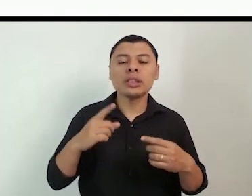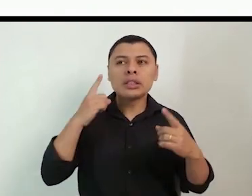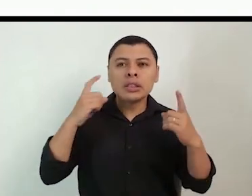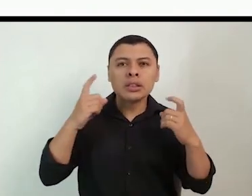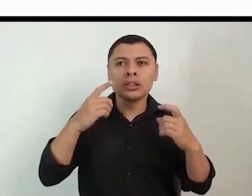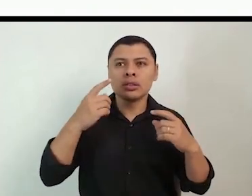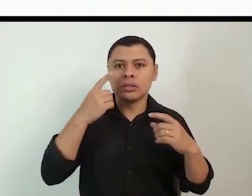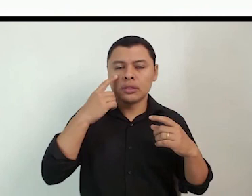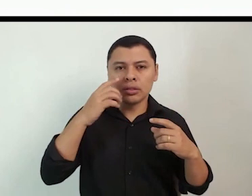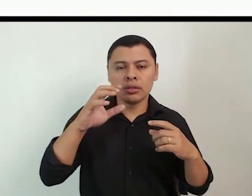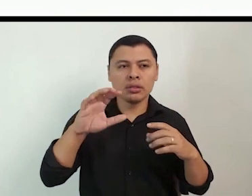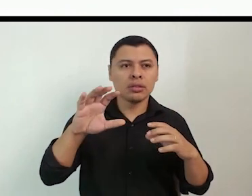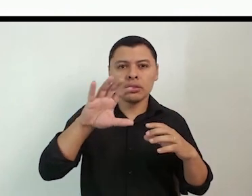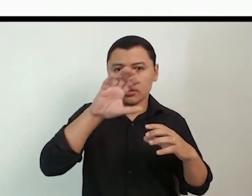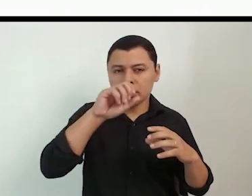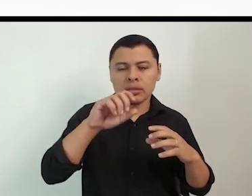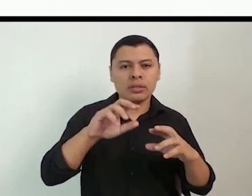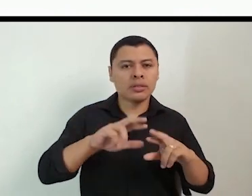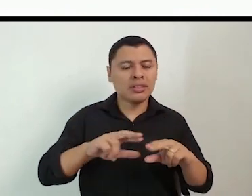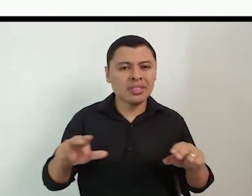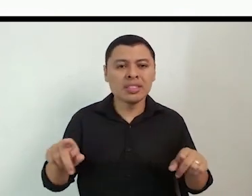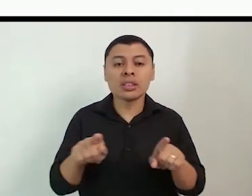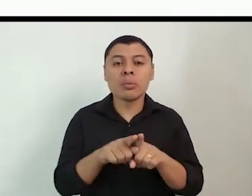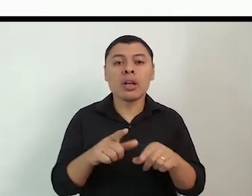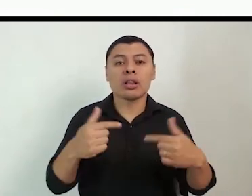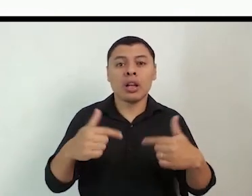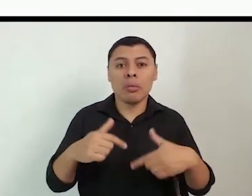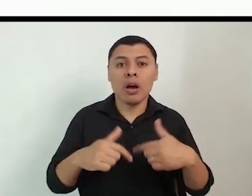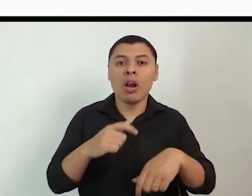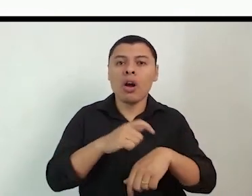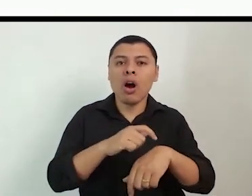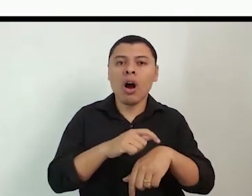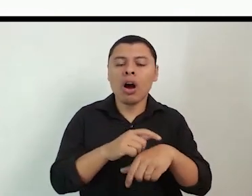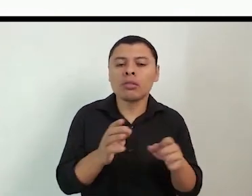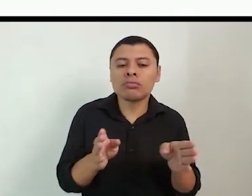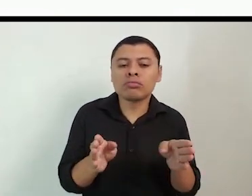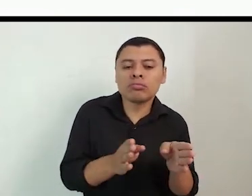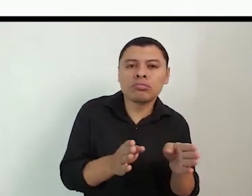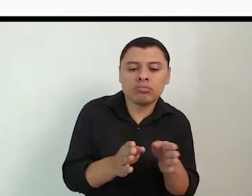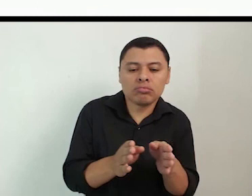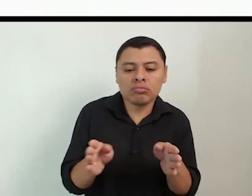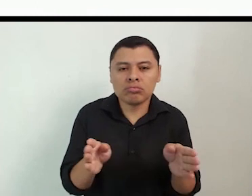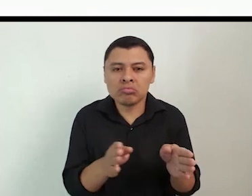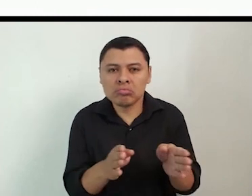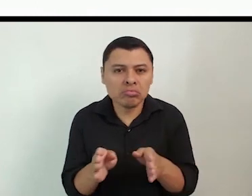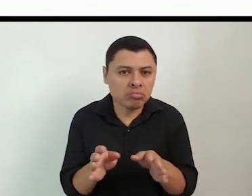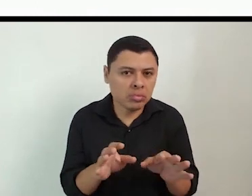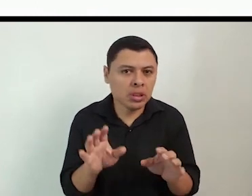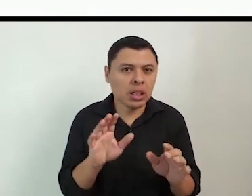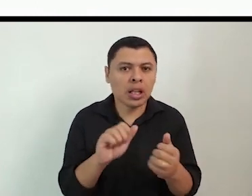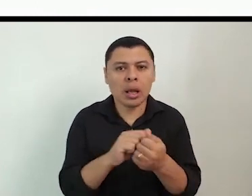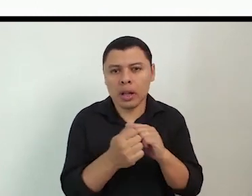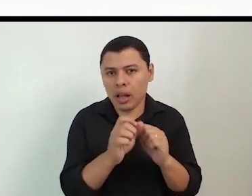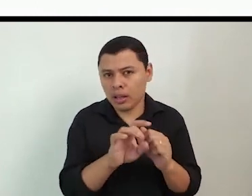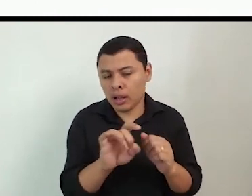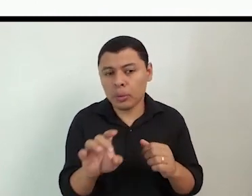jornada de trabalho flexível, que também se dá a pessoas com deficiência, definição de uma rotina fixa, que a maioria dos autistas